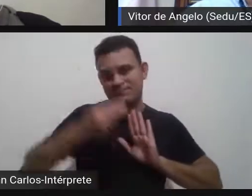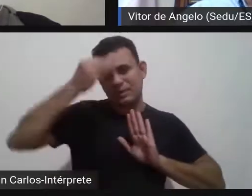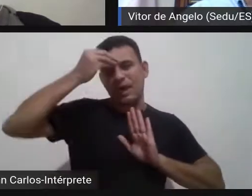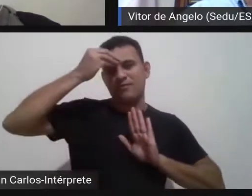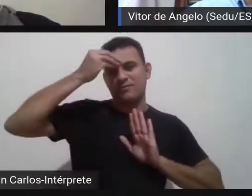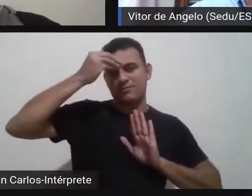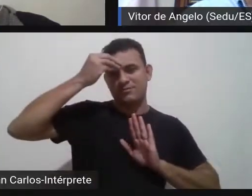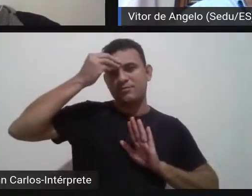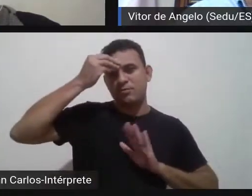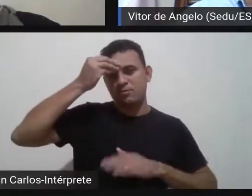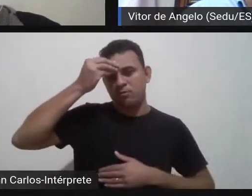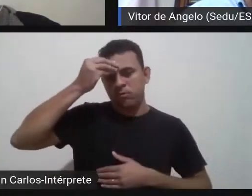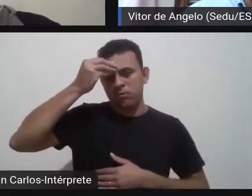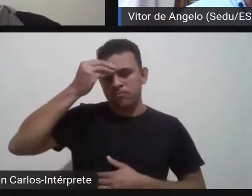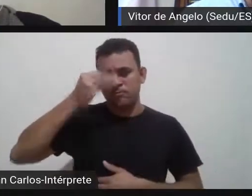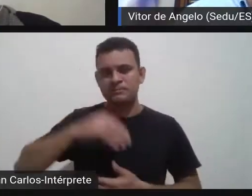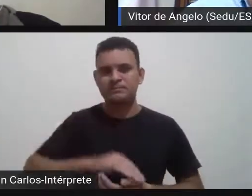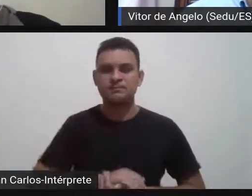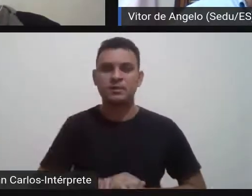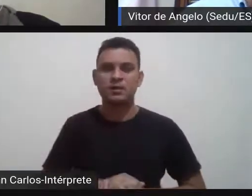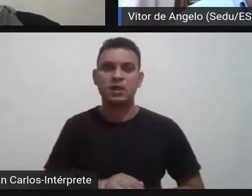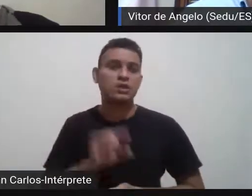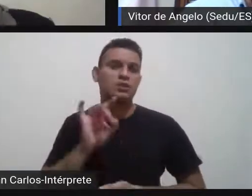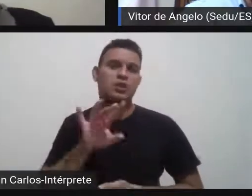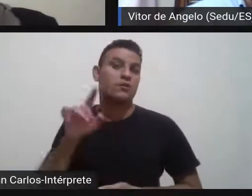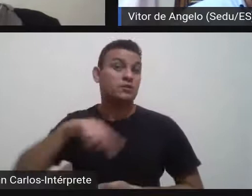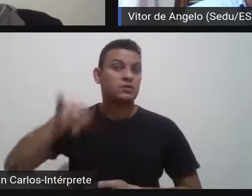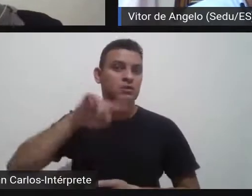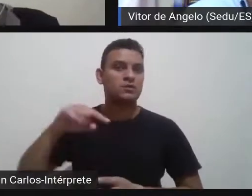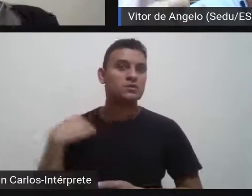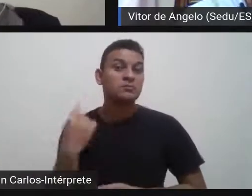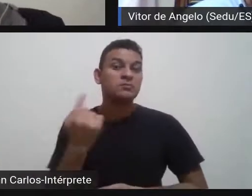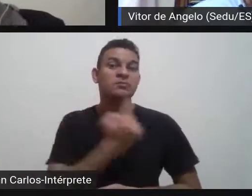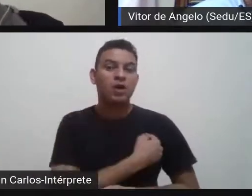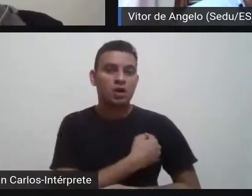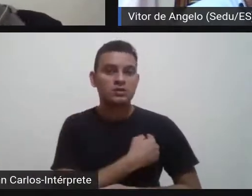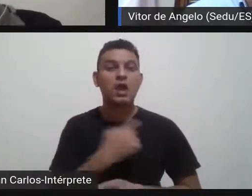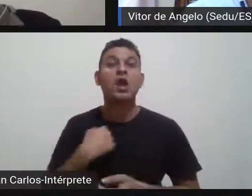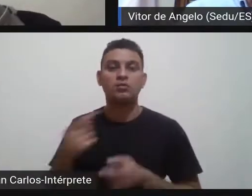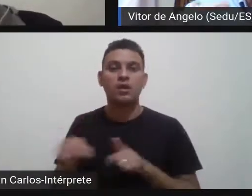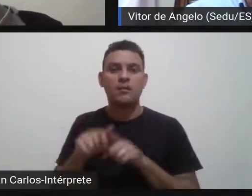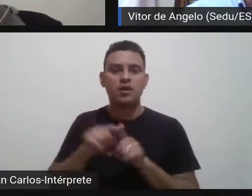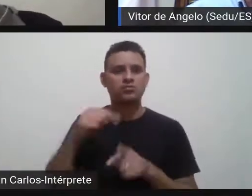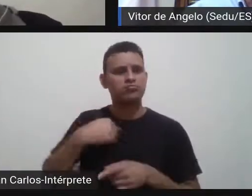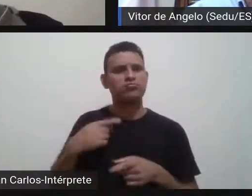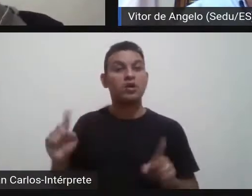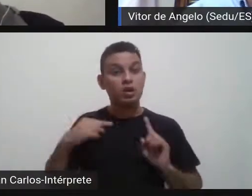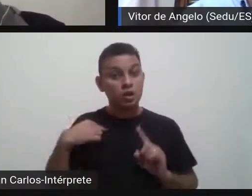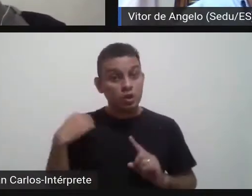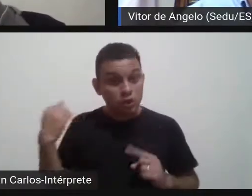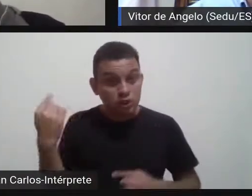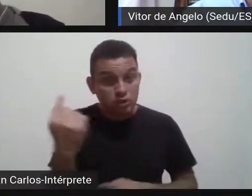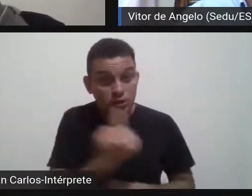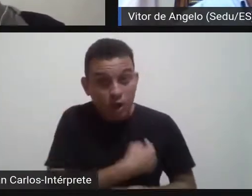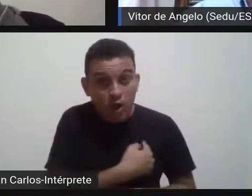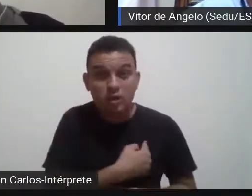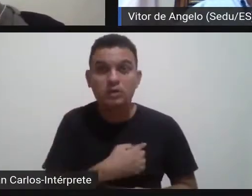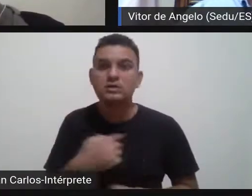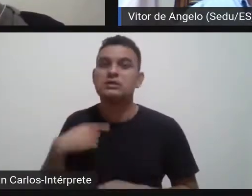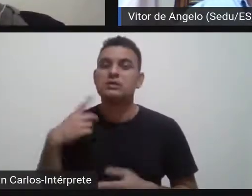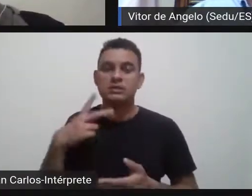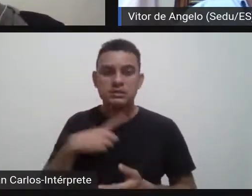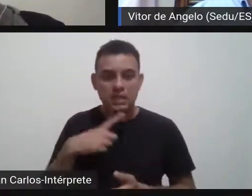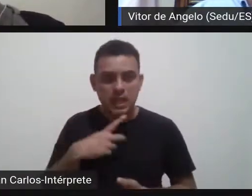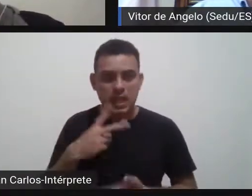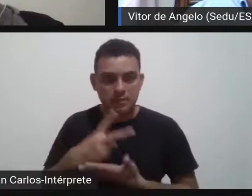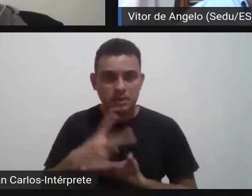que não são quando vocês, não, quando nós, eu estou sempre me incluindo nisso, quando todos nós tivermos sempre este olhar,